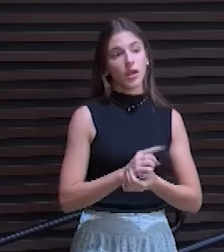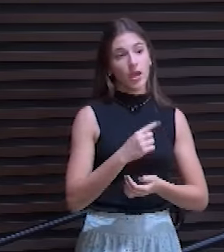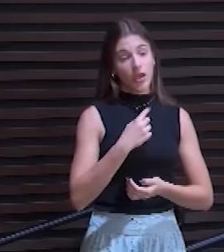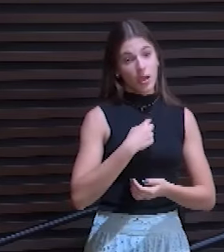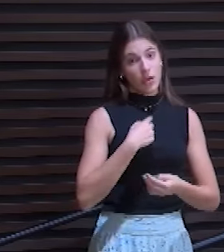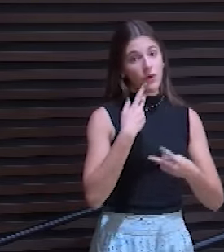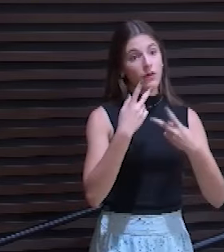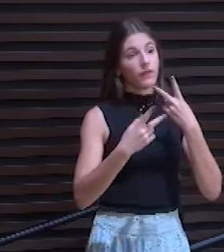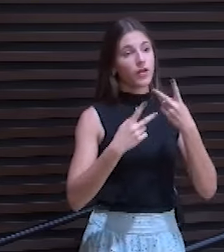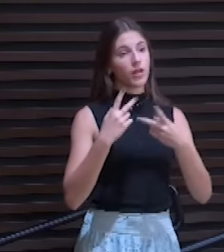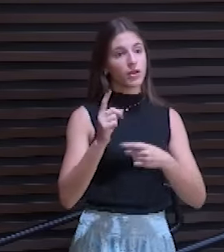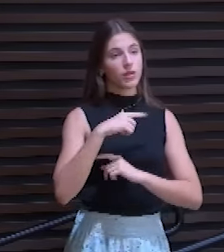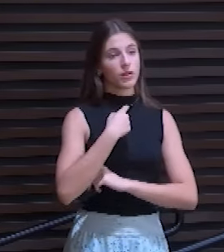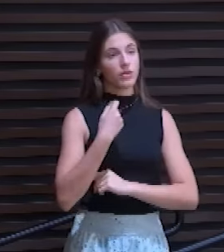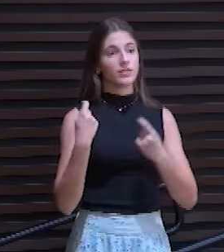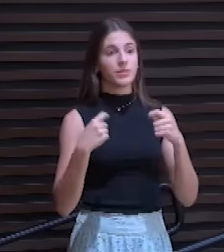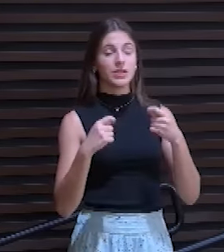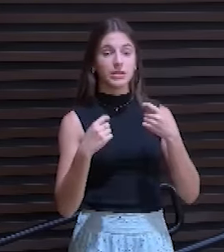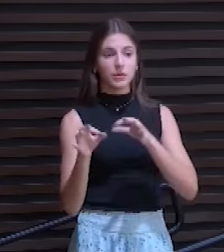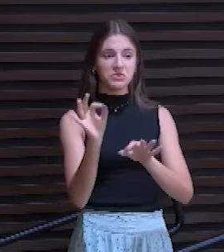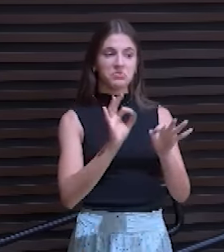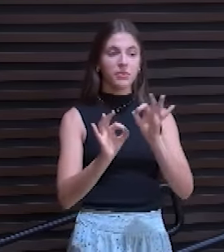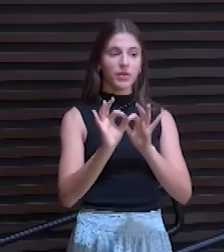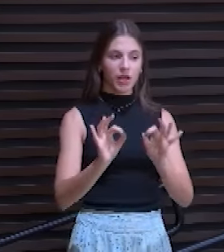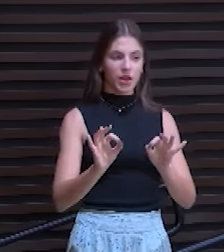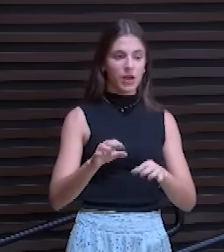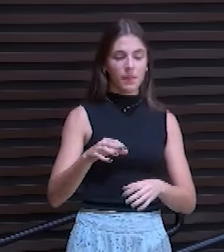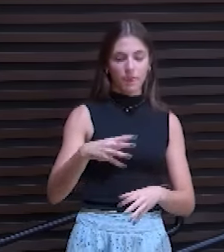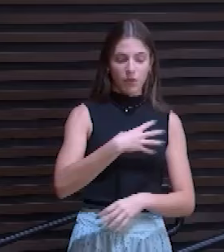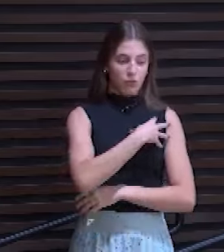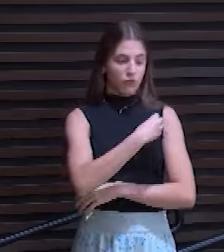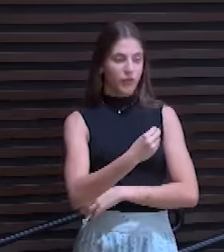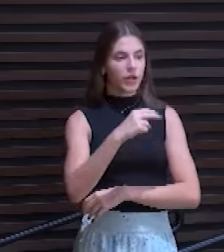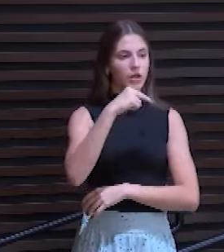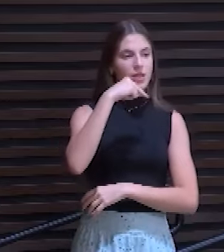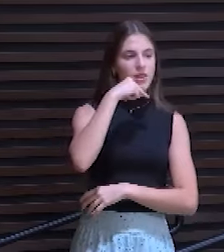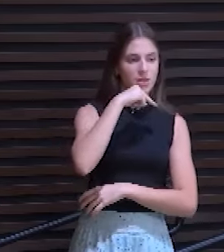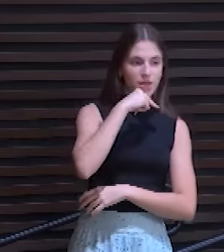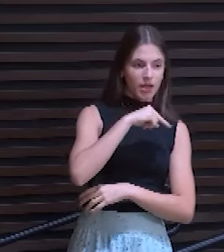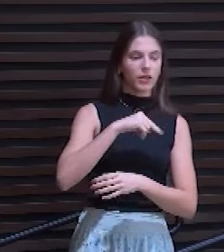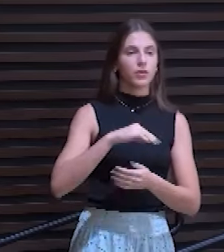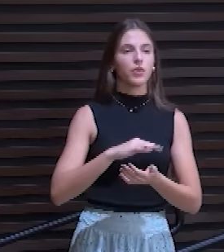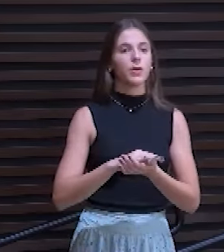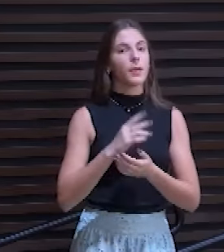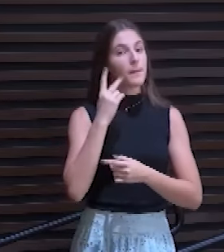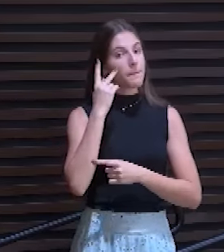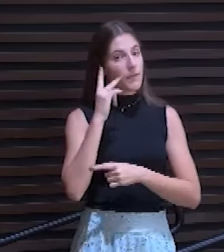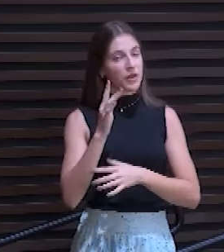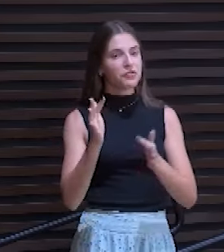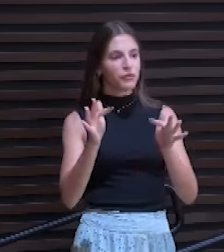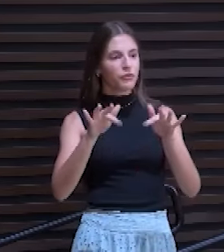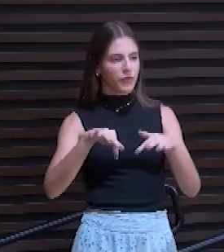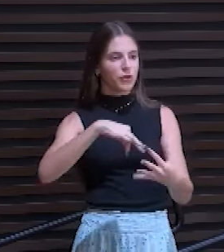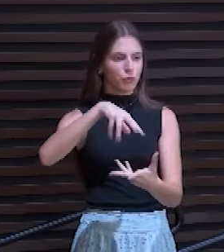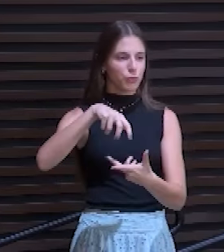filhos, os nossos netos, para o martírio, meus irmãos. Que isso, pastor? Não fala um absurdo desse? Pois